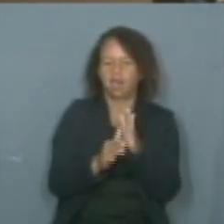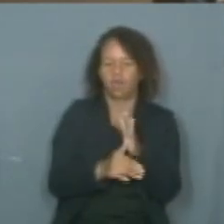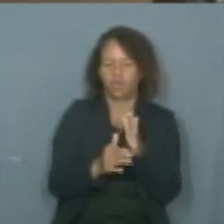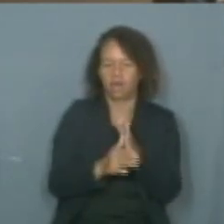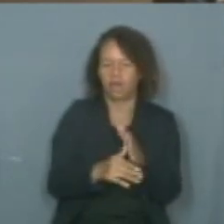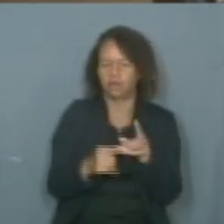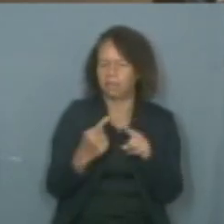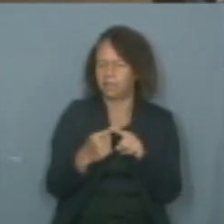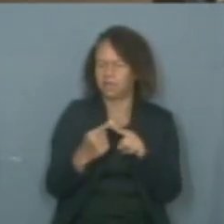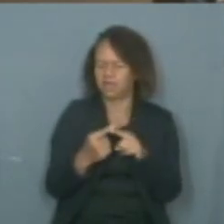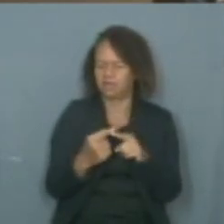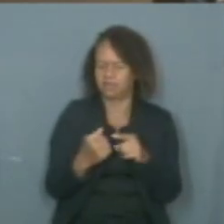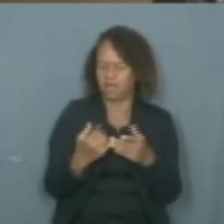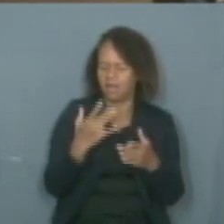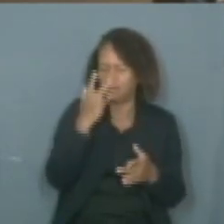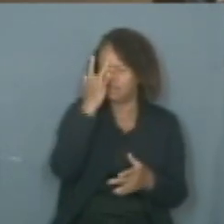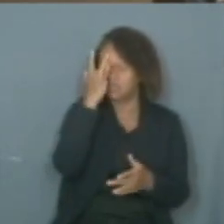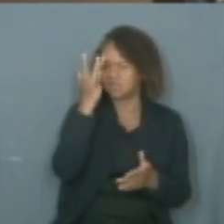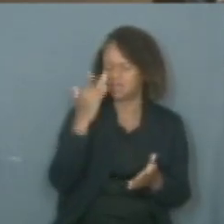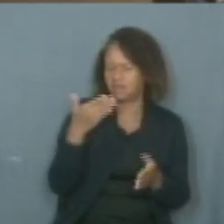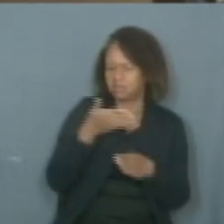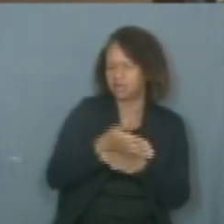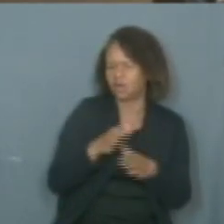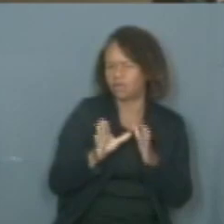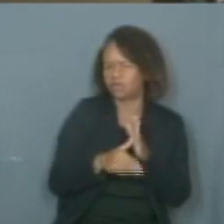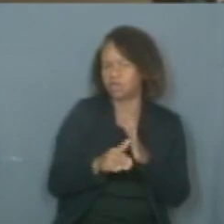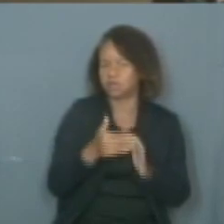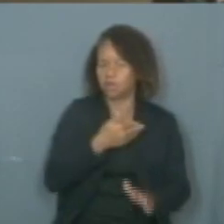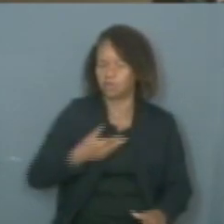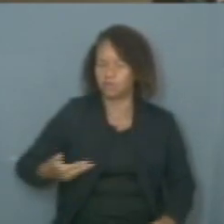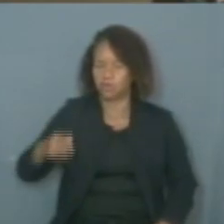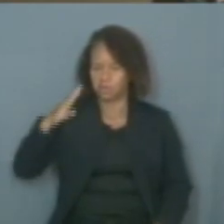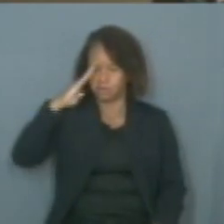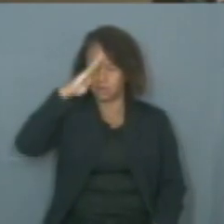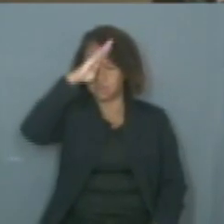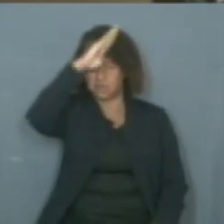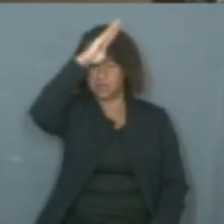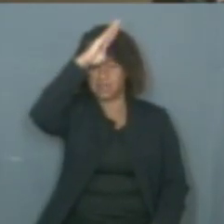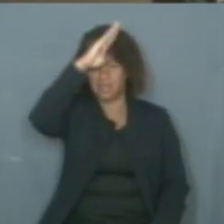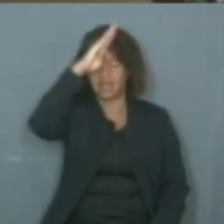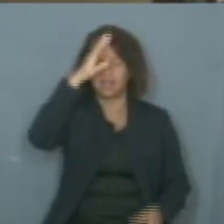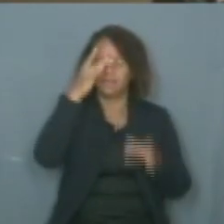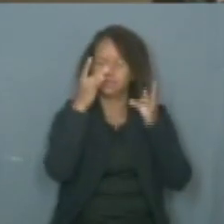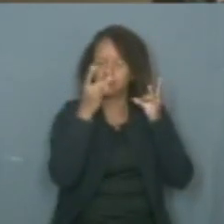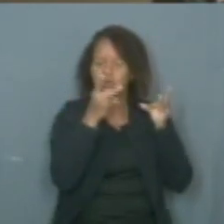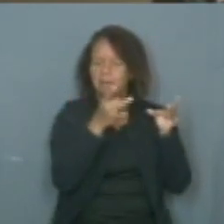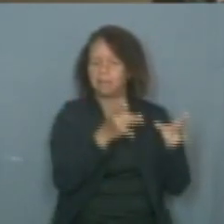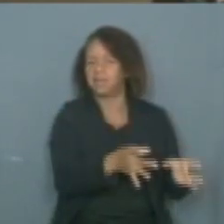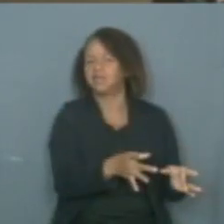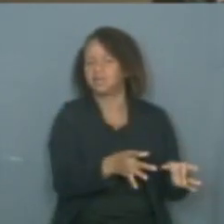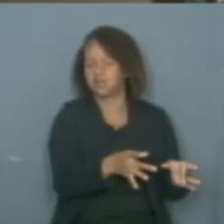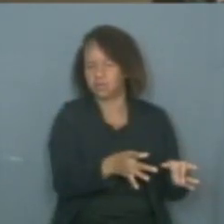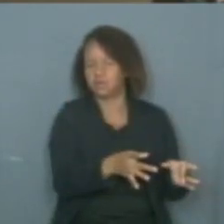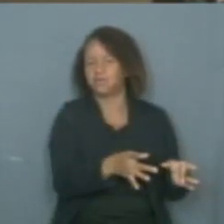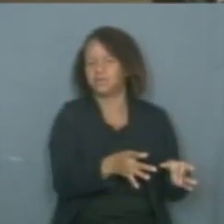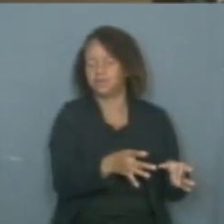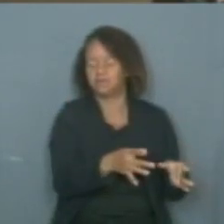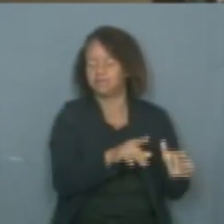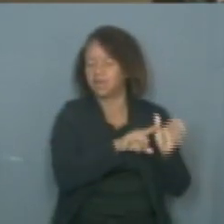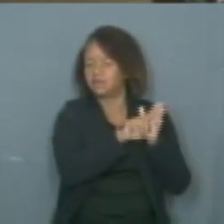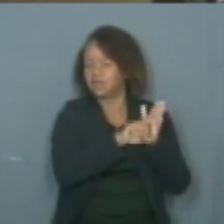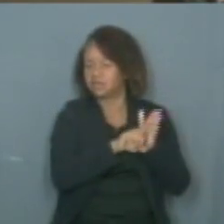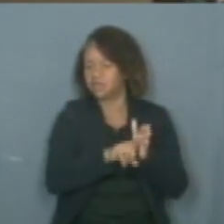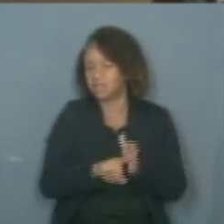por que houve o favorecimento para fraude? Porque o governo Bolsonaro dispensou a